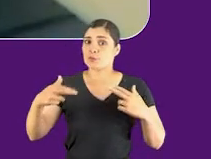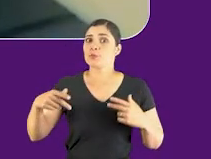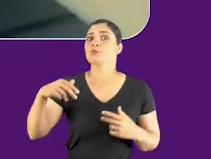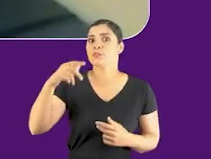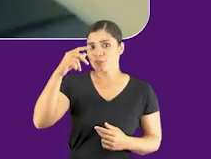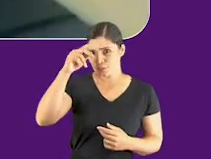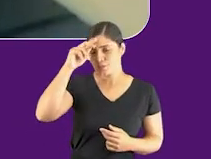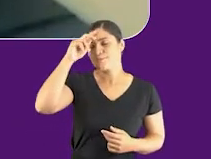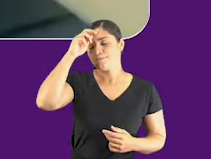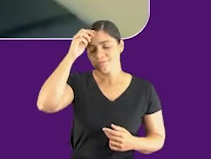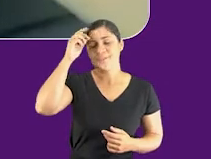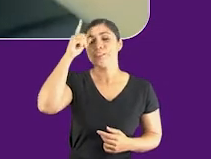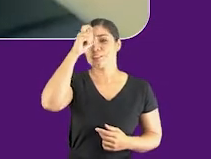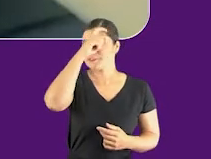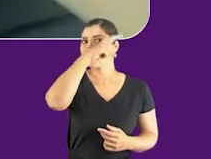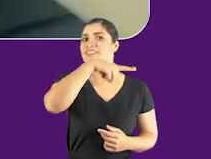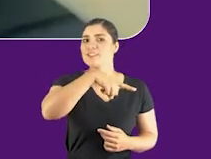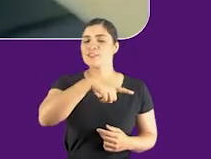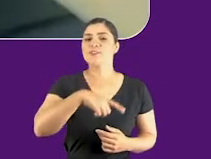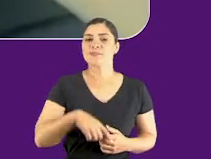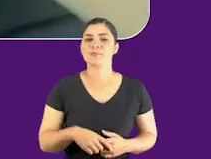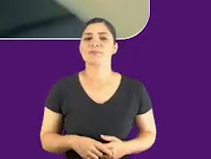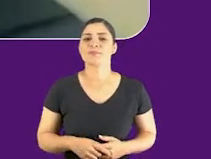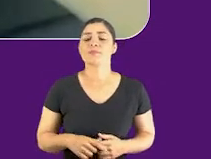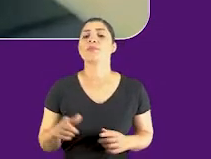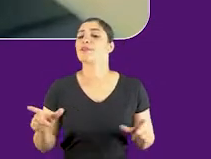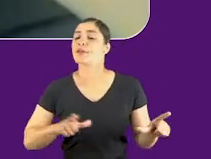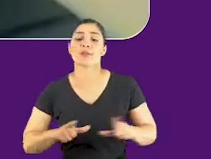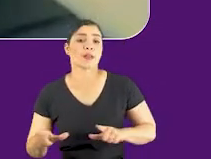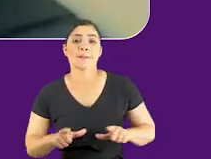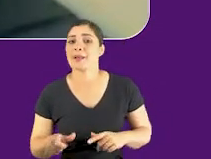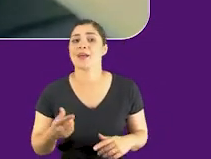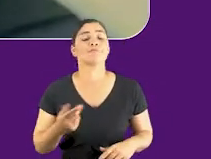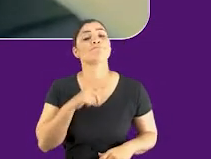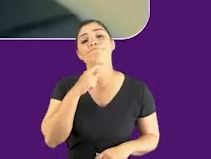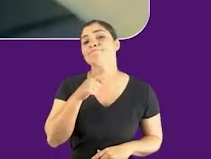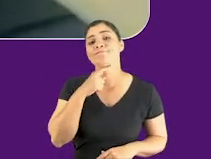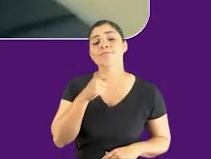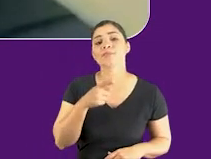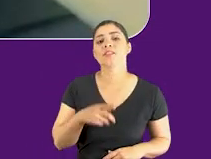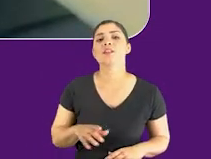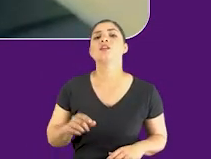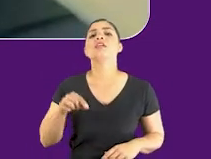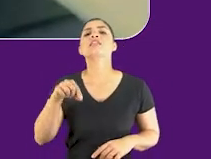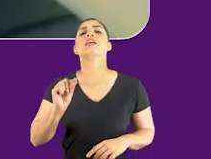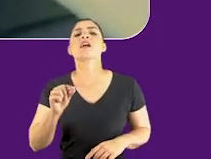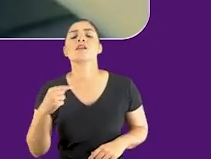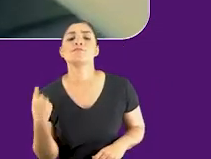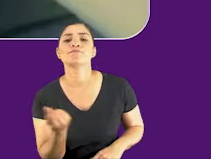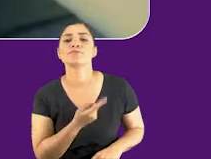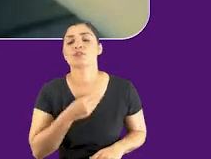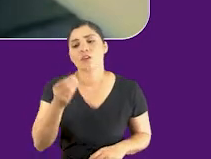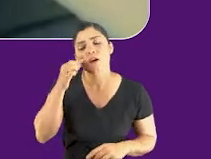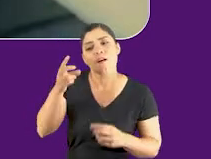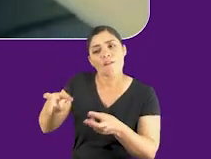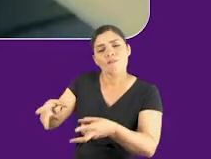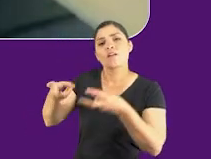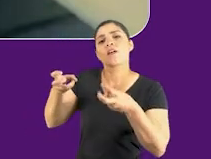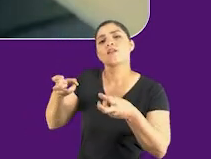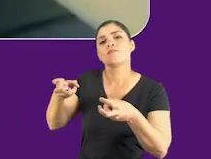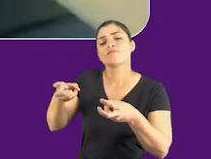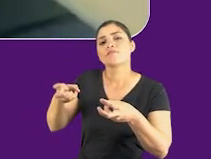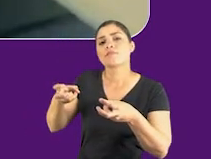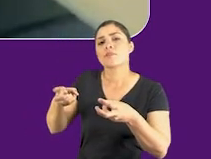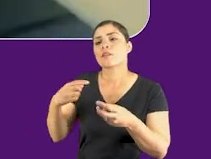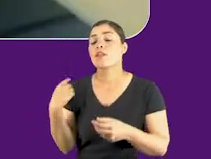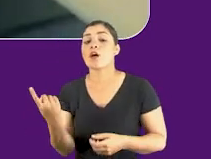trabalhar para acertar e não está trabalhando então o que nós nos demos conta é